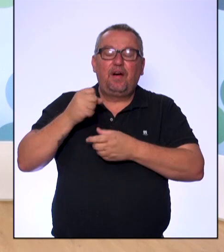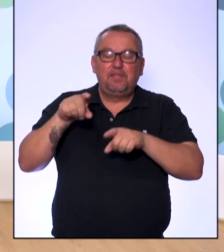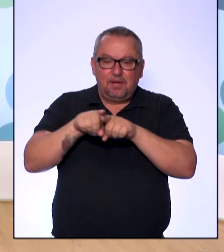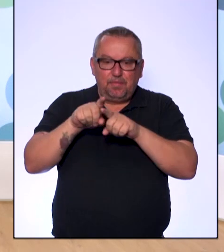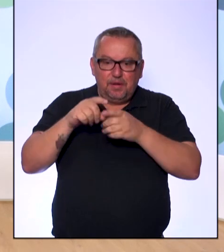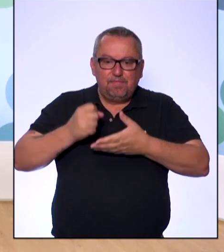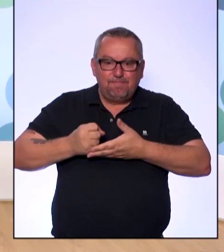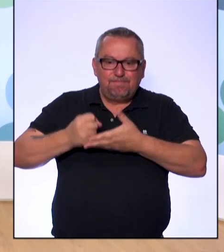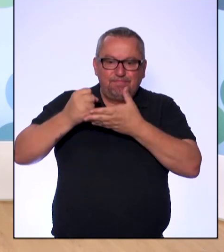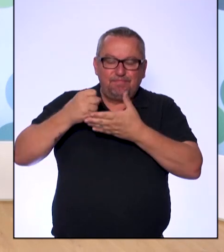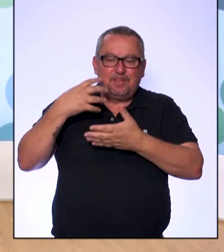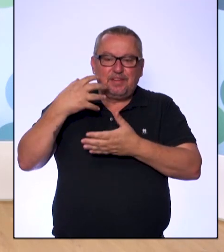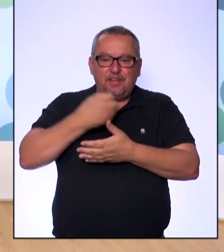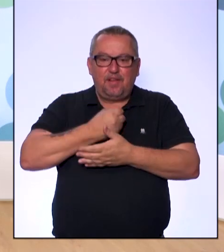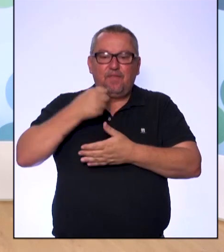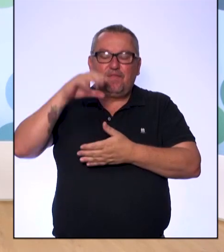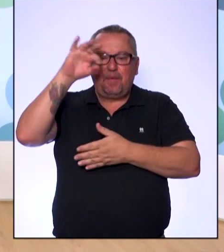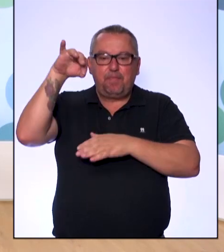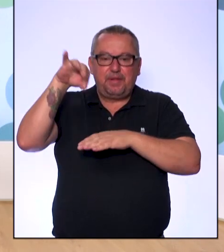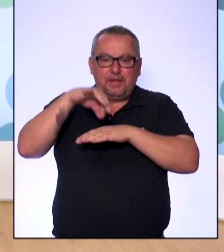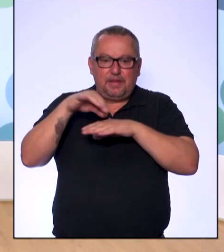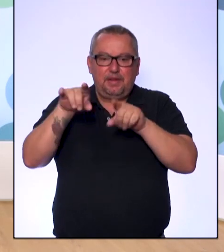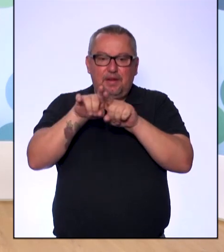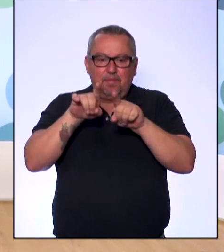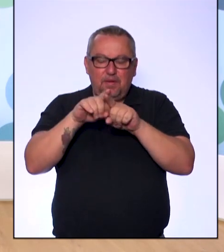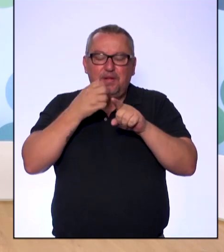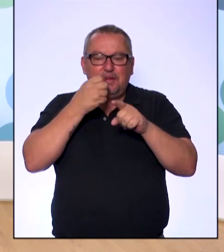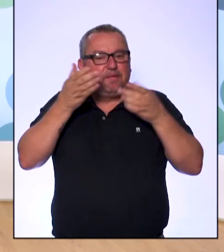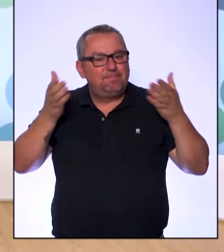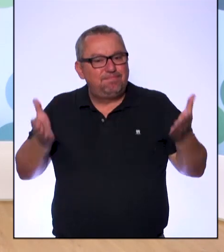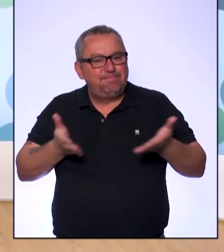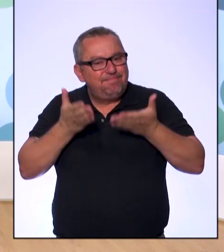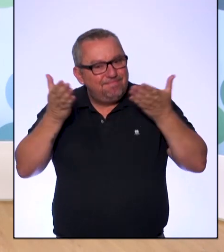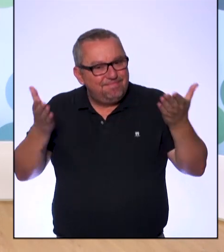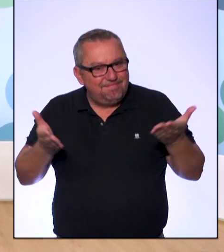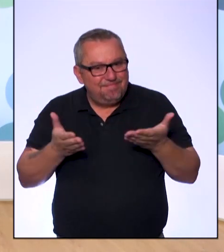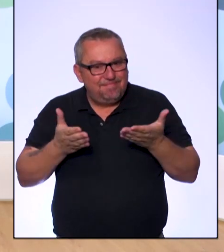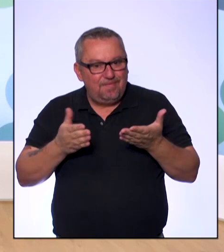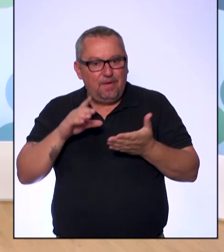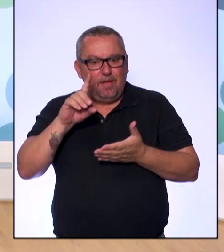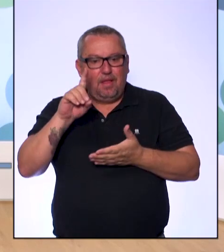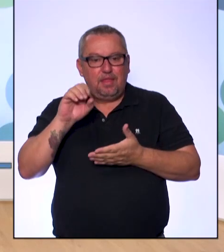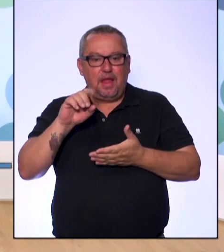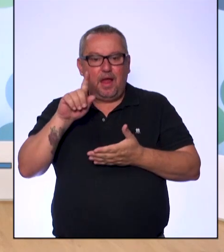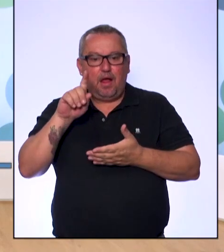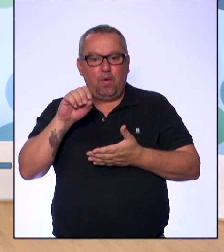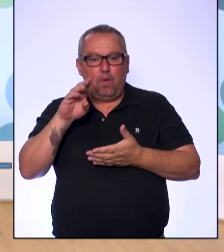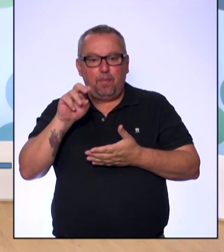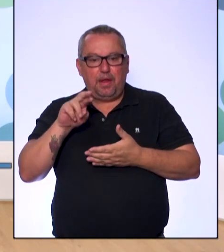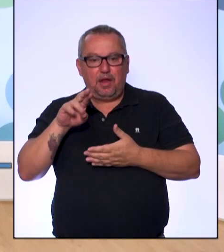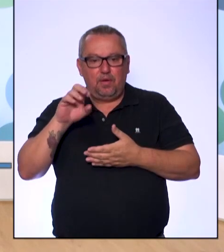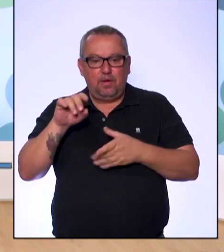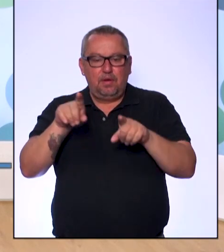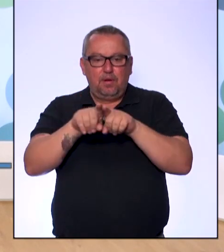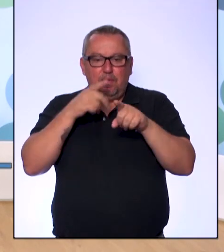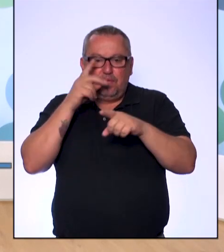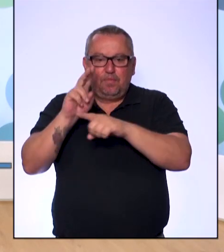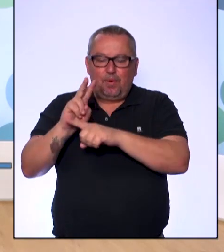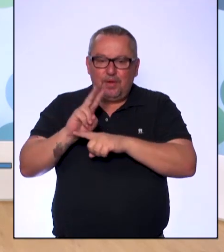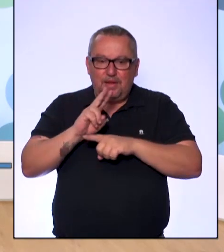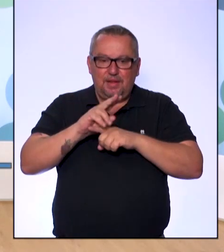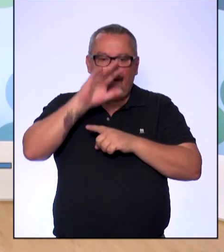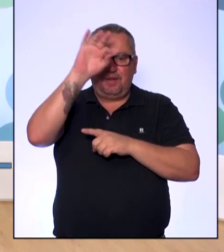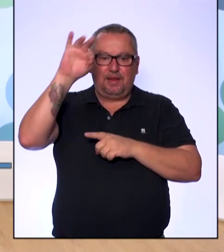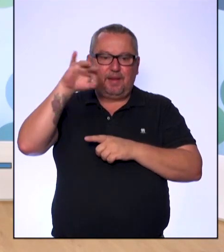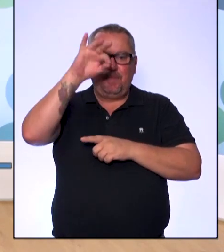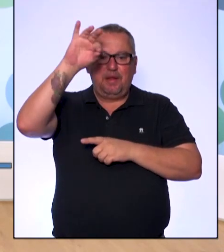abelhas. O Igor colocou que é motivador salvar as abelhas. O Dagoberto colocou aqui a proteção das